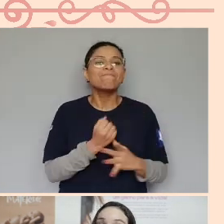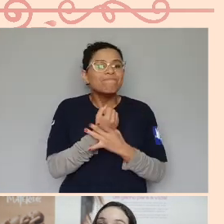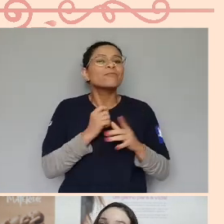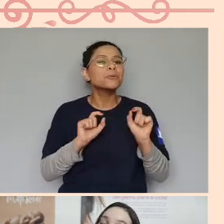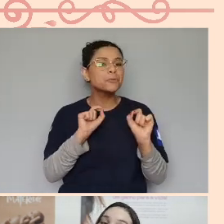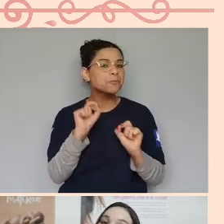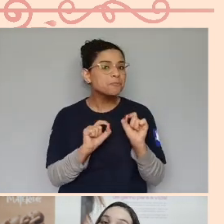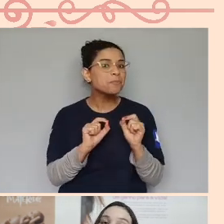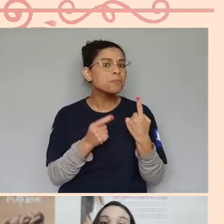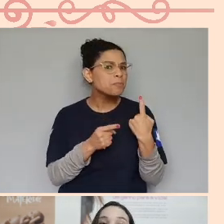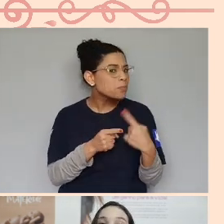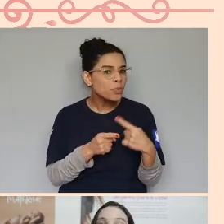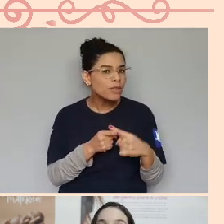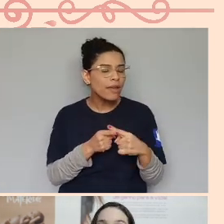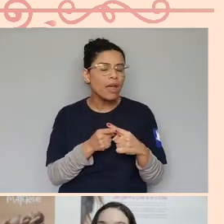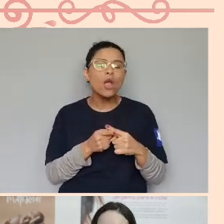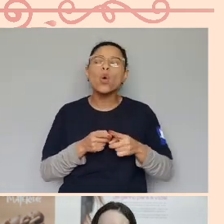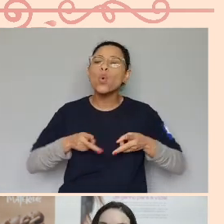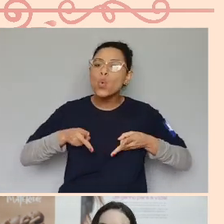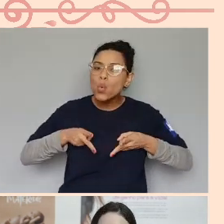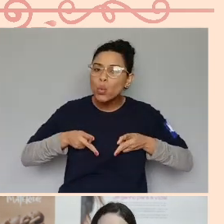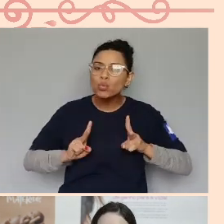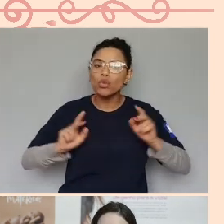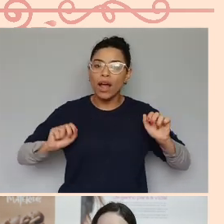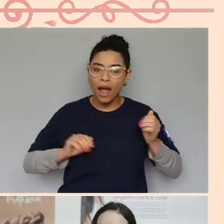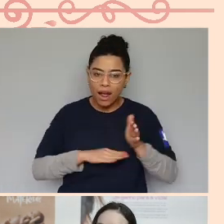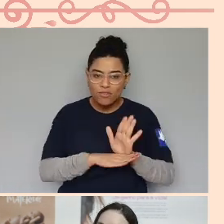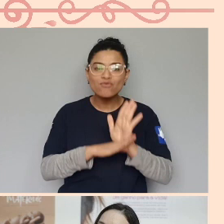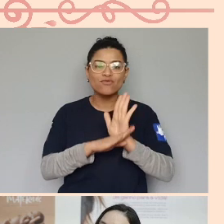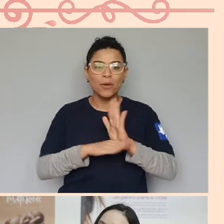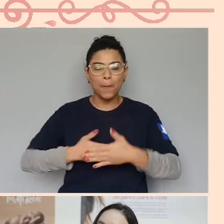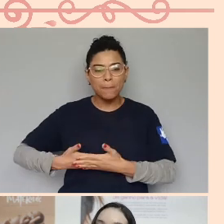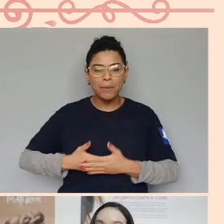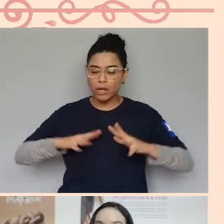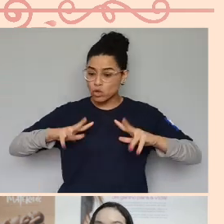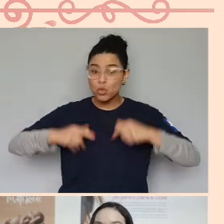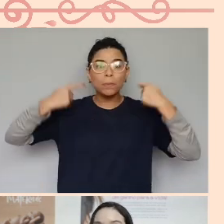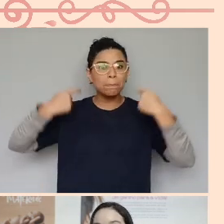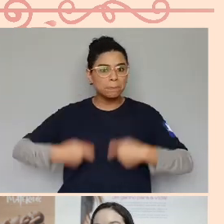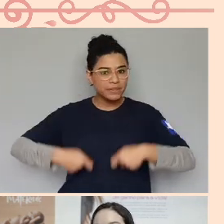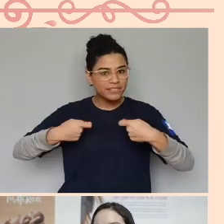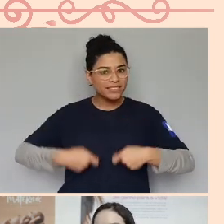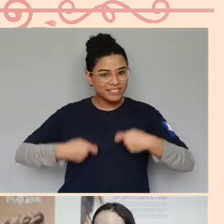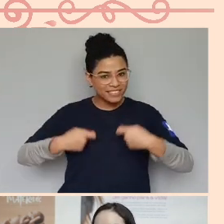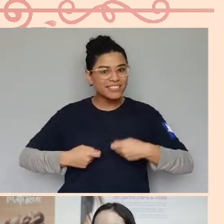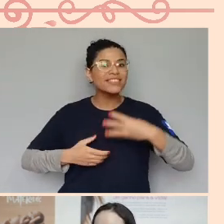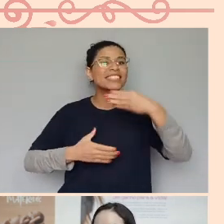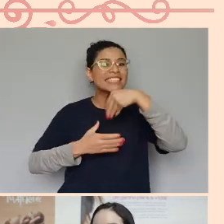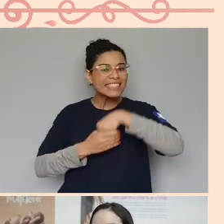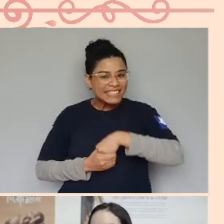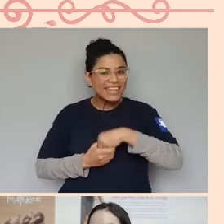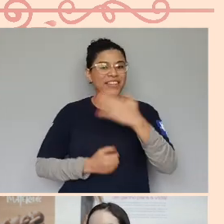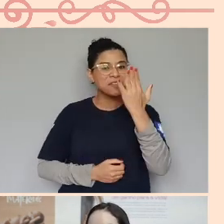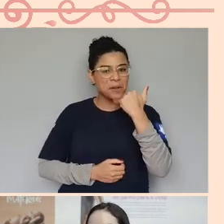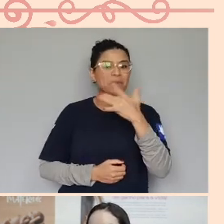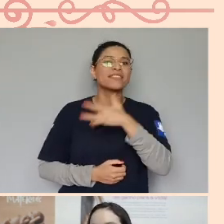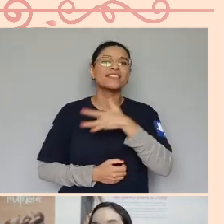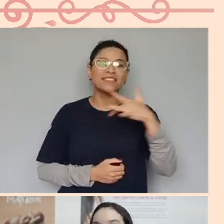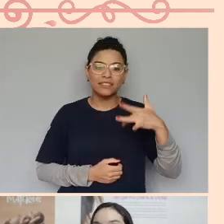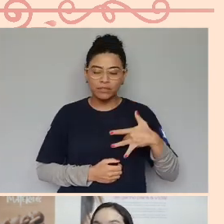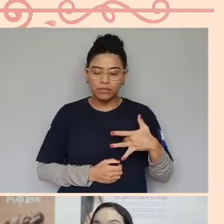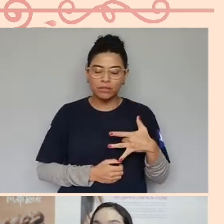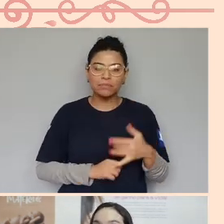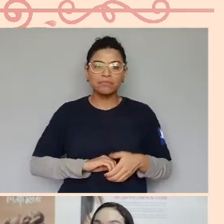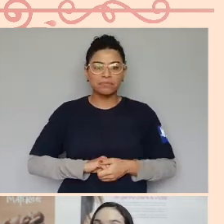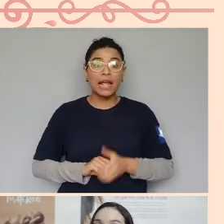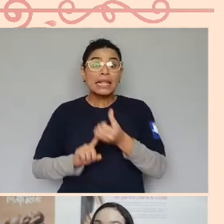porque ele continua complementando tudo aquilo que o bebê precisa. Então a gente fala que dos 6 meses que saiu do exclusivo